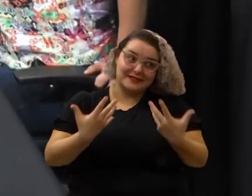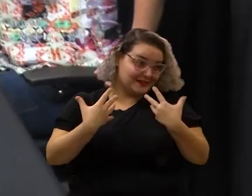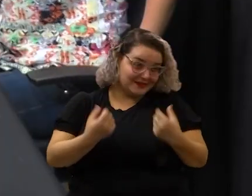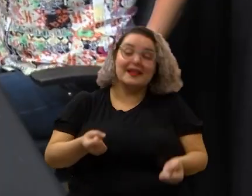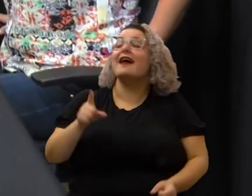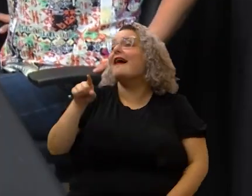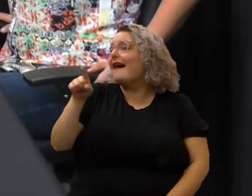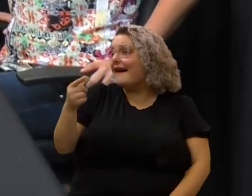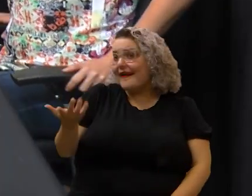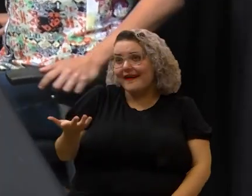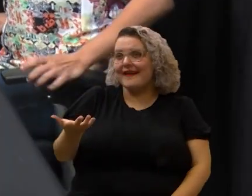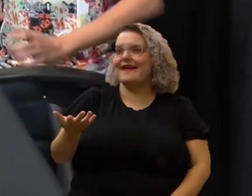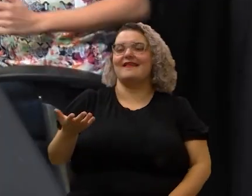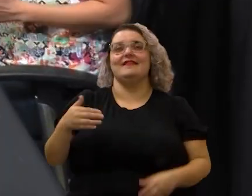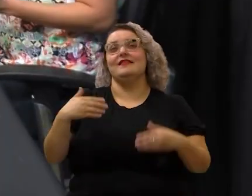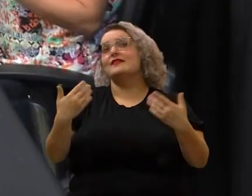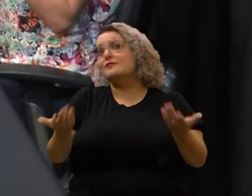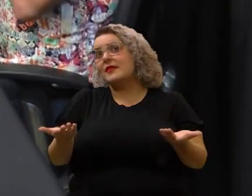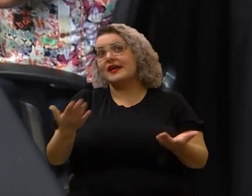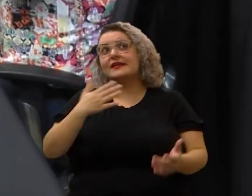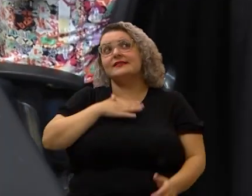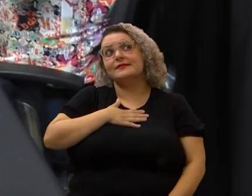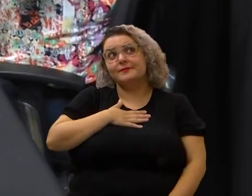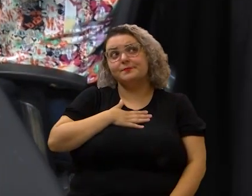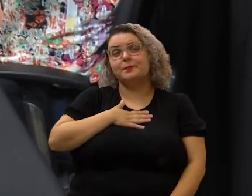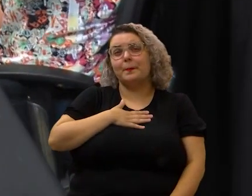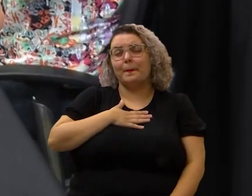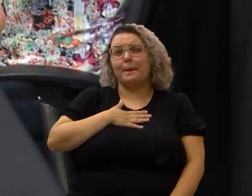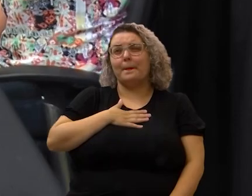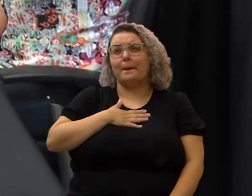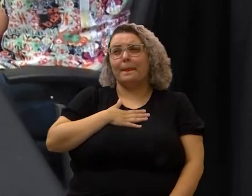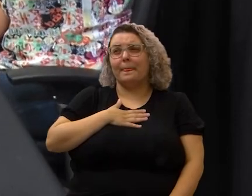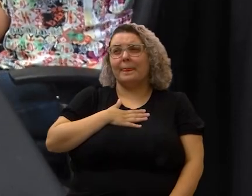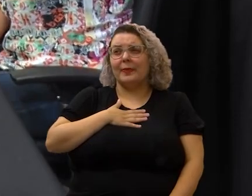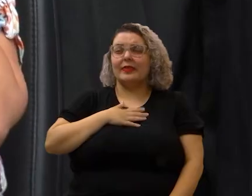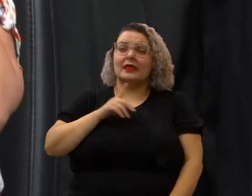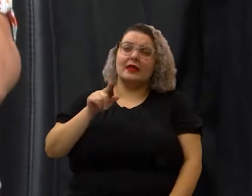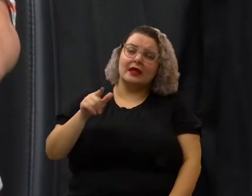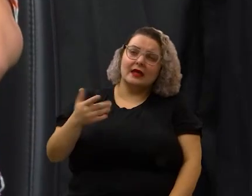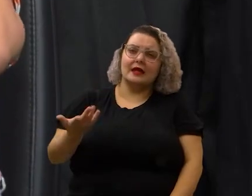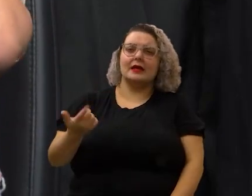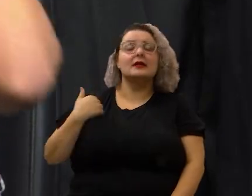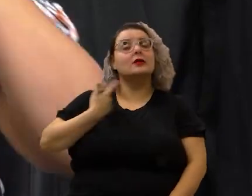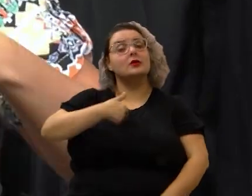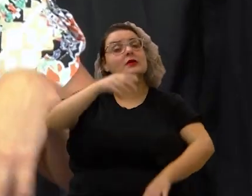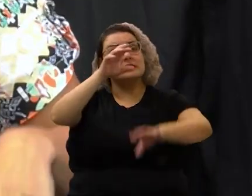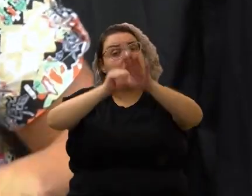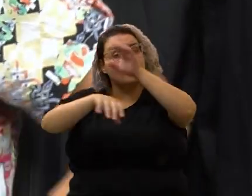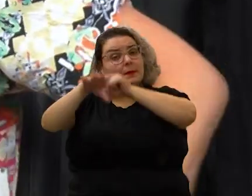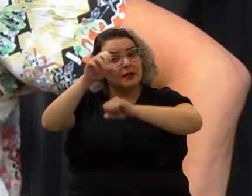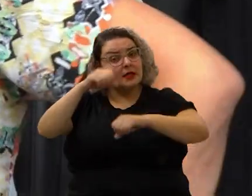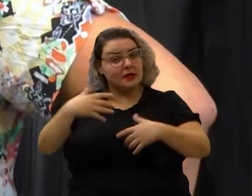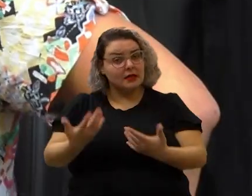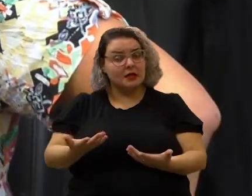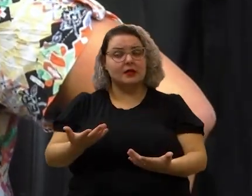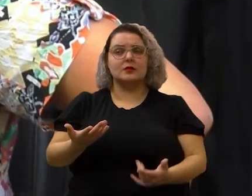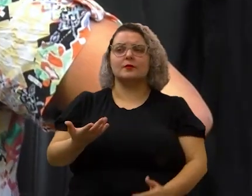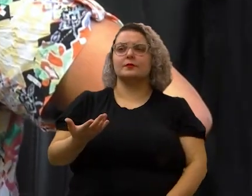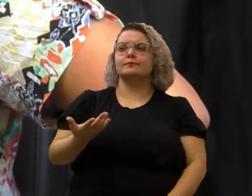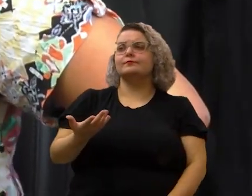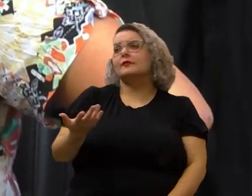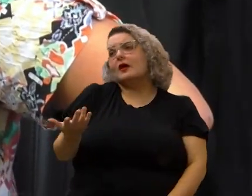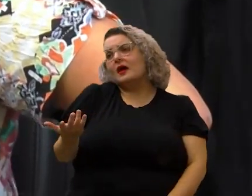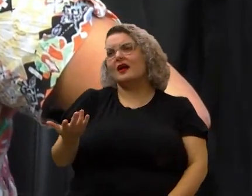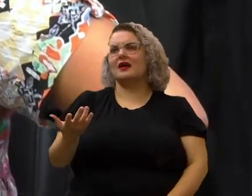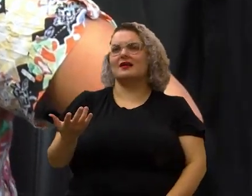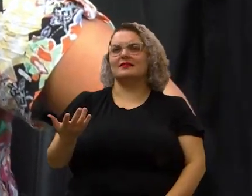situações que hoje não me submeto mais. Mas assim, para mim a questão é que a gente vai aprendendo que